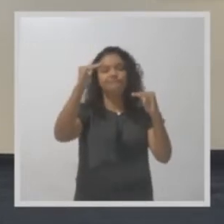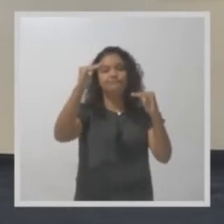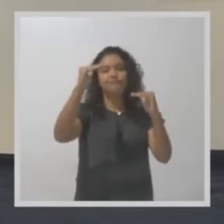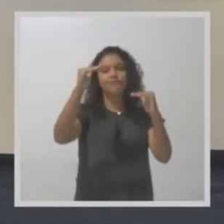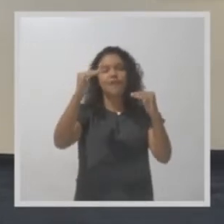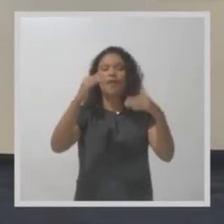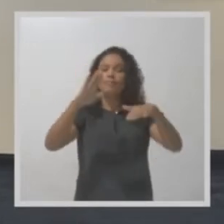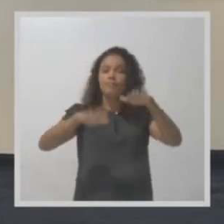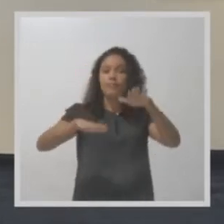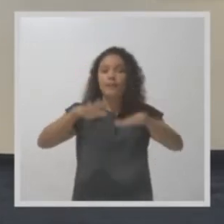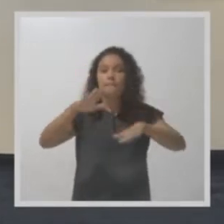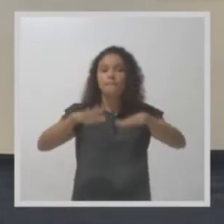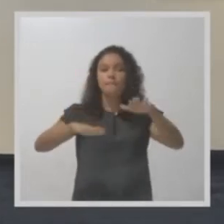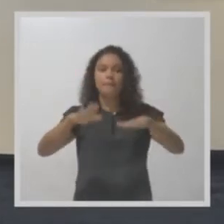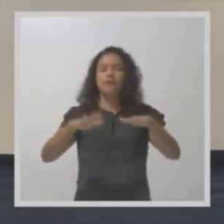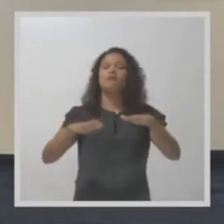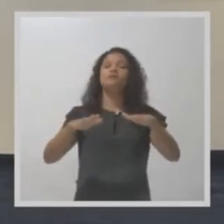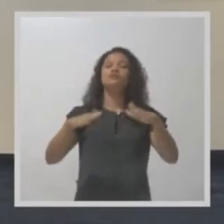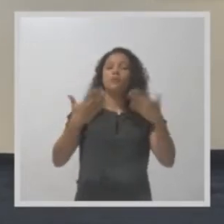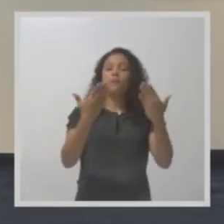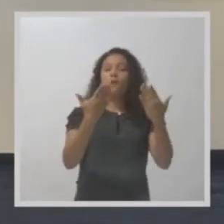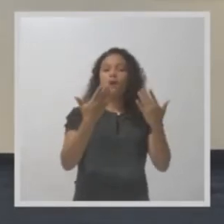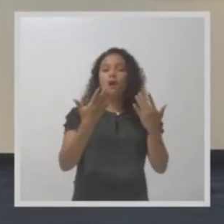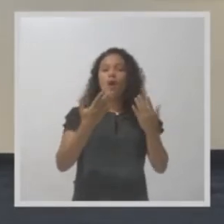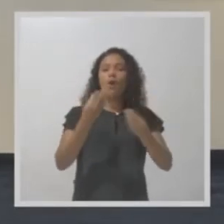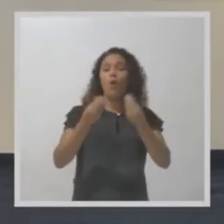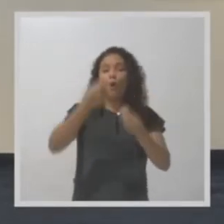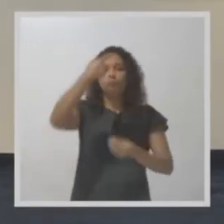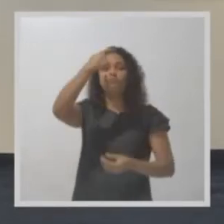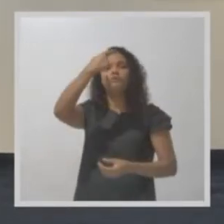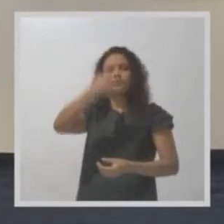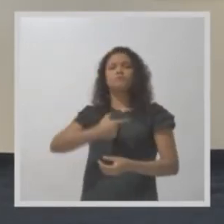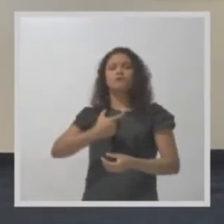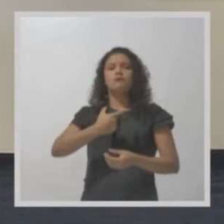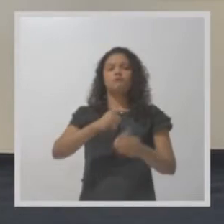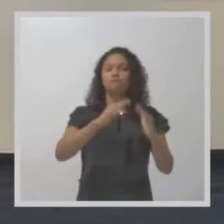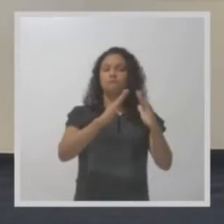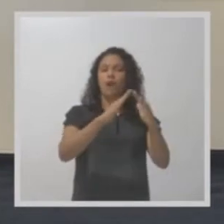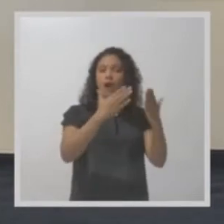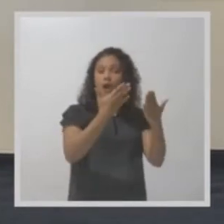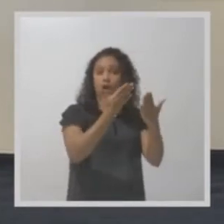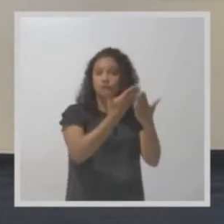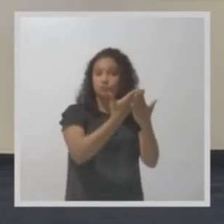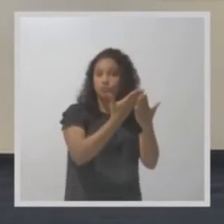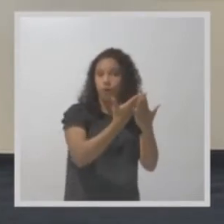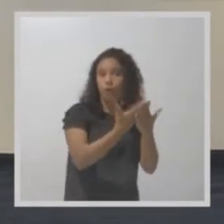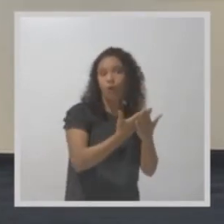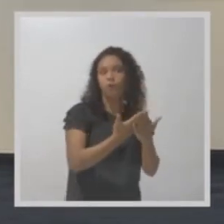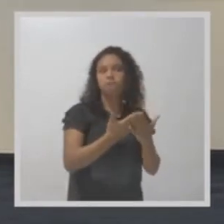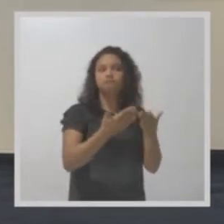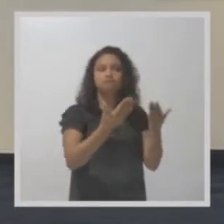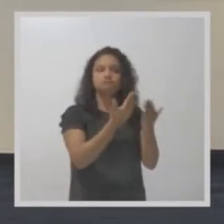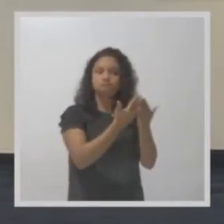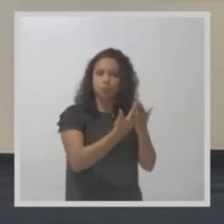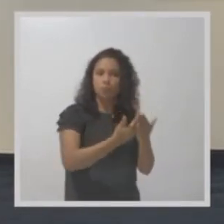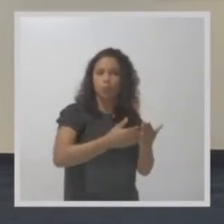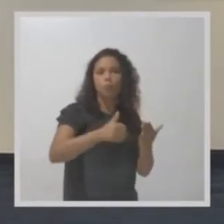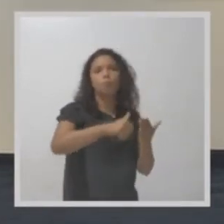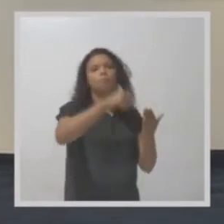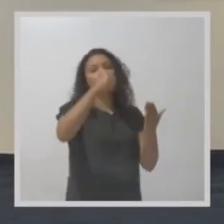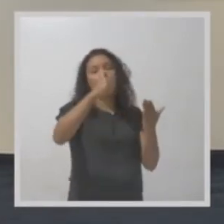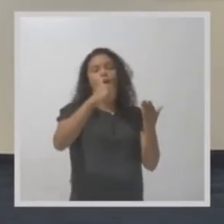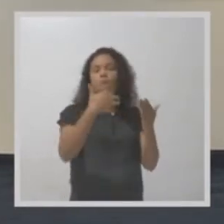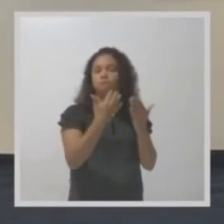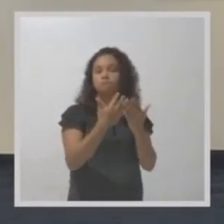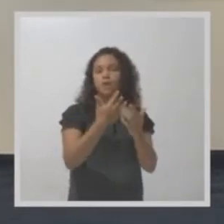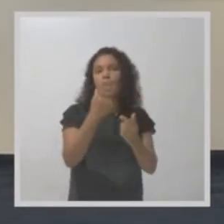condição social ou a sua escolarização, você vai se aproximar mais da norma culta ou não.